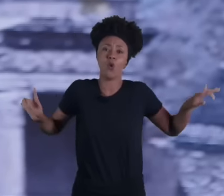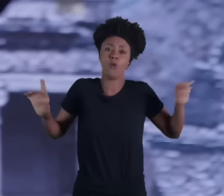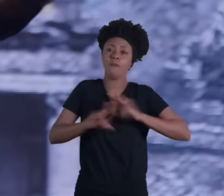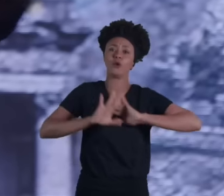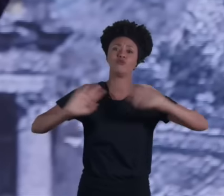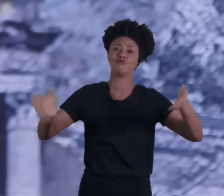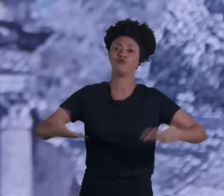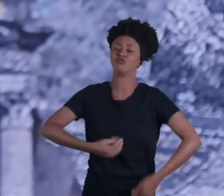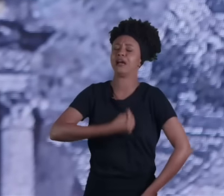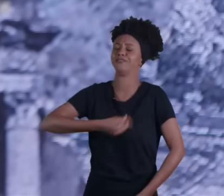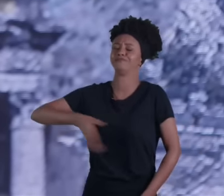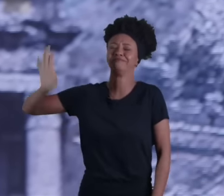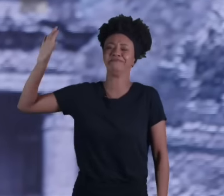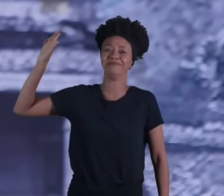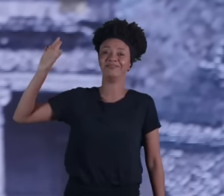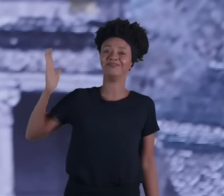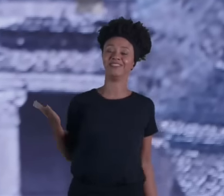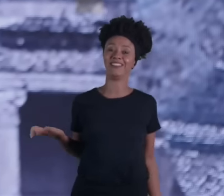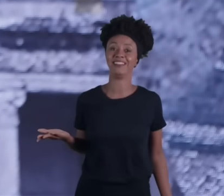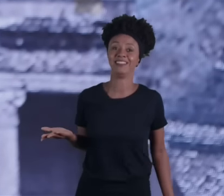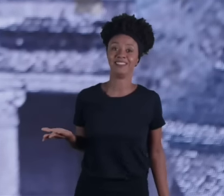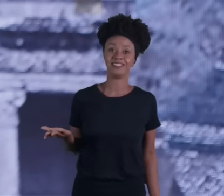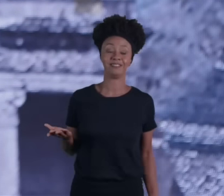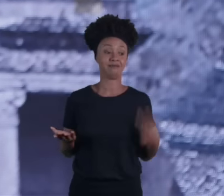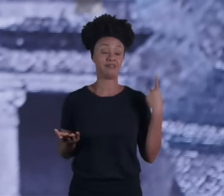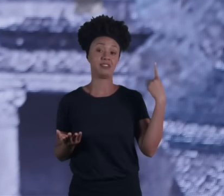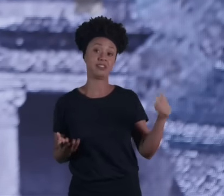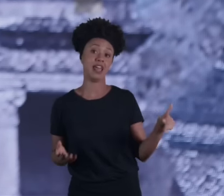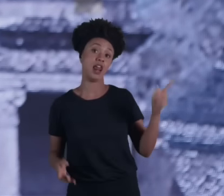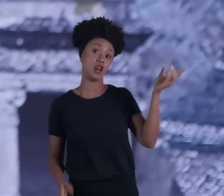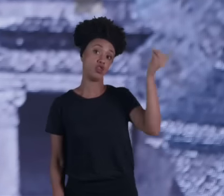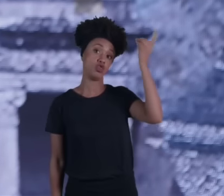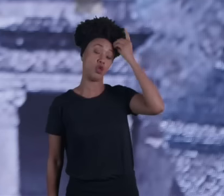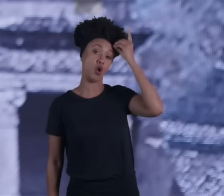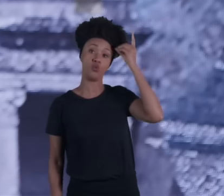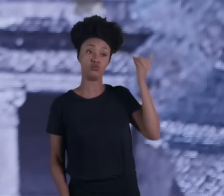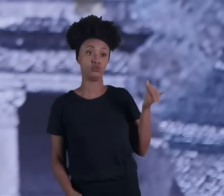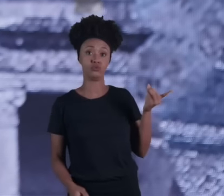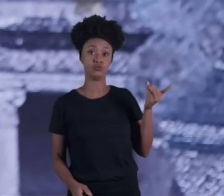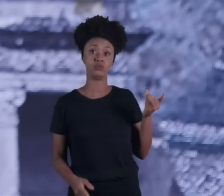para me entregar. O seu dom Deus te deu